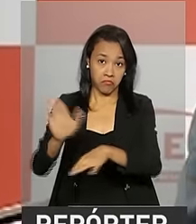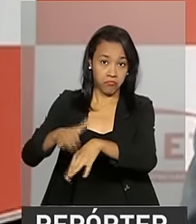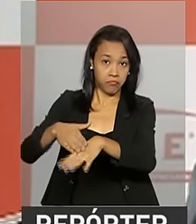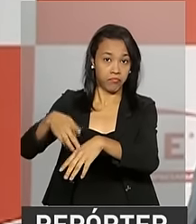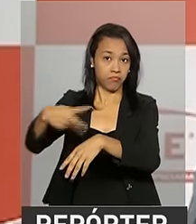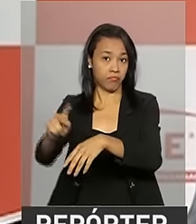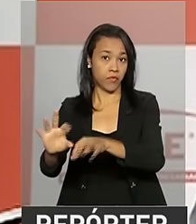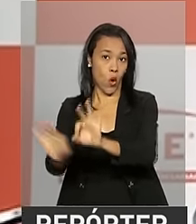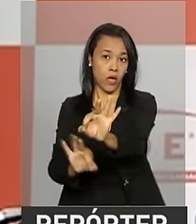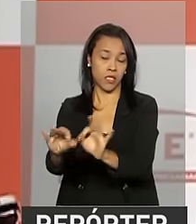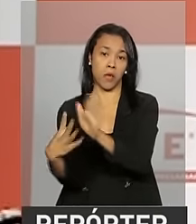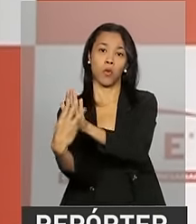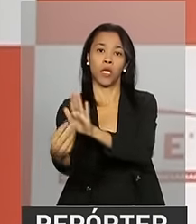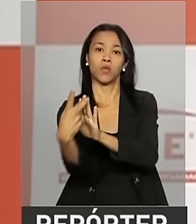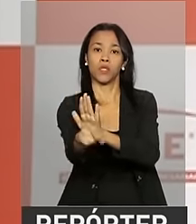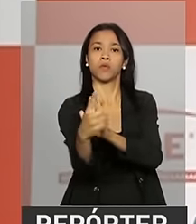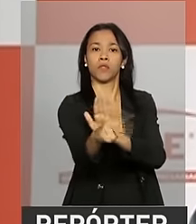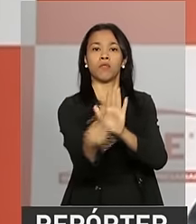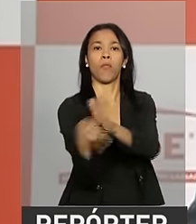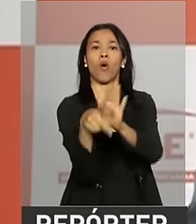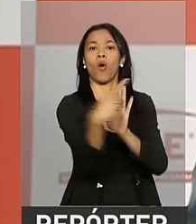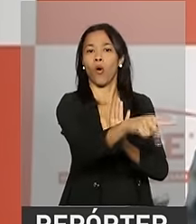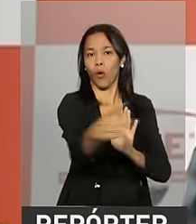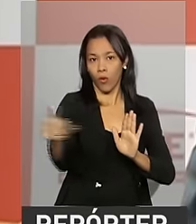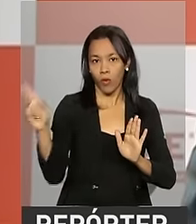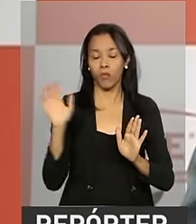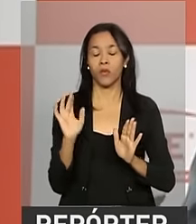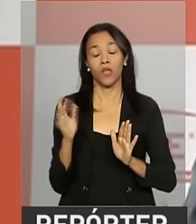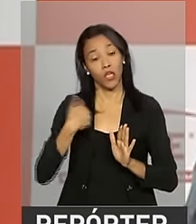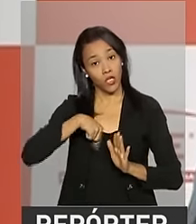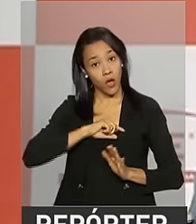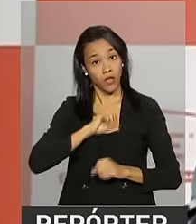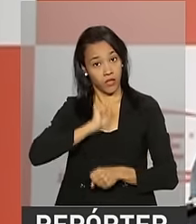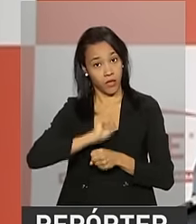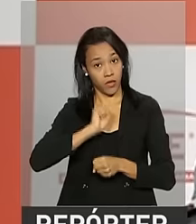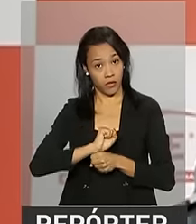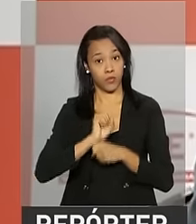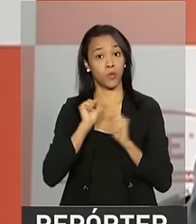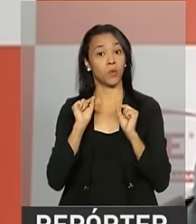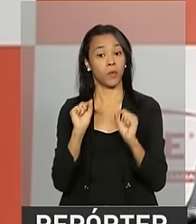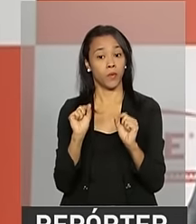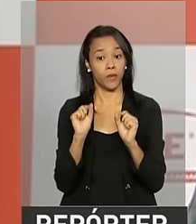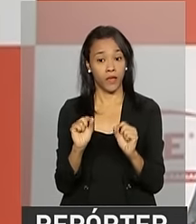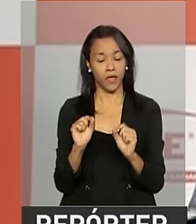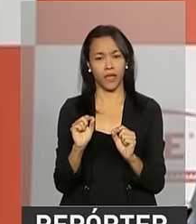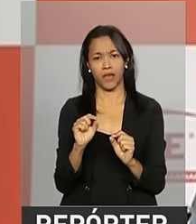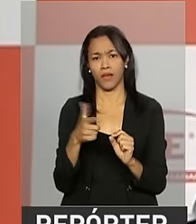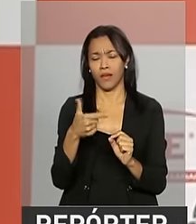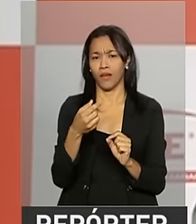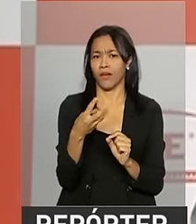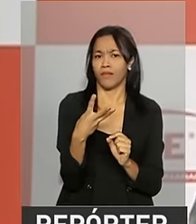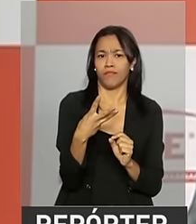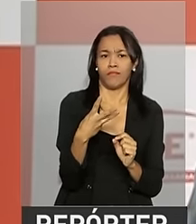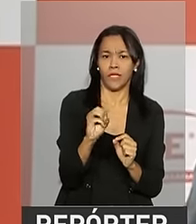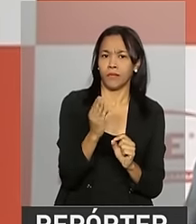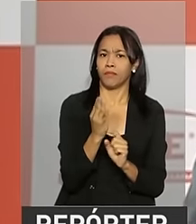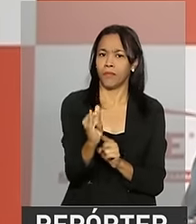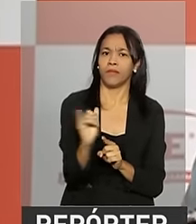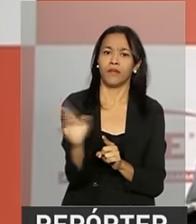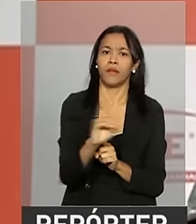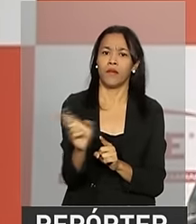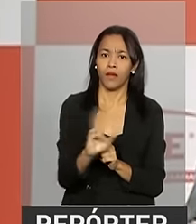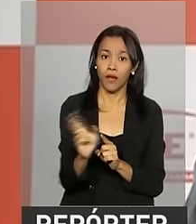de plano para o mercado e nós esperamos com isso colocar mais 20 ou 30 bilhões de reais por ano